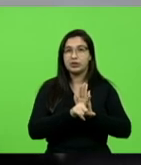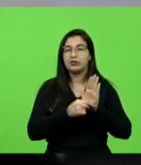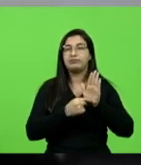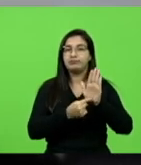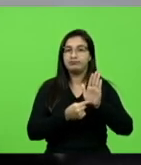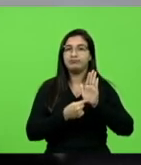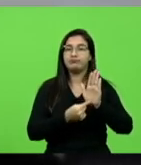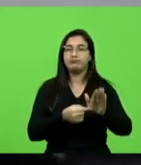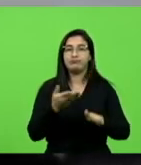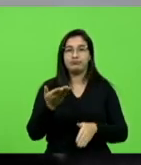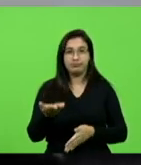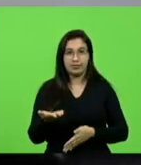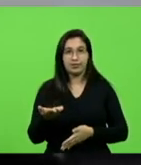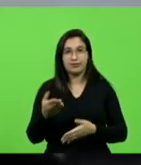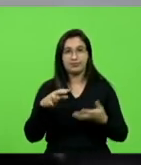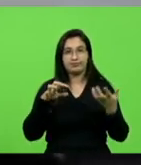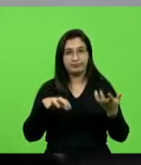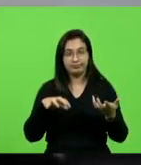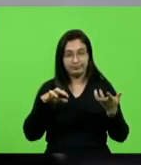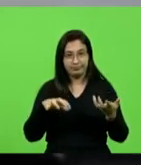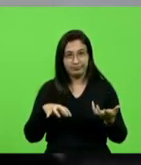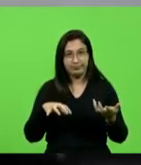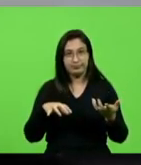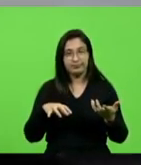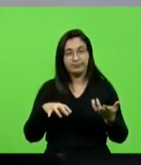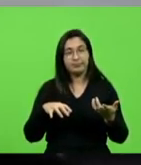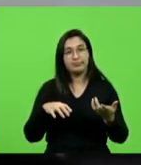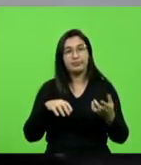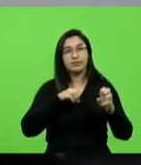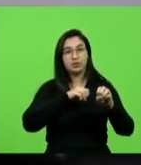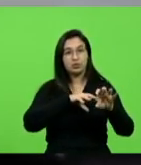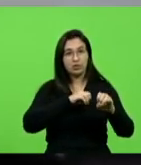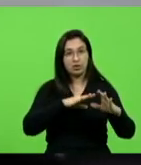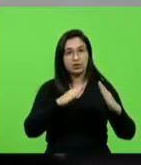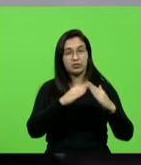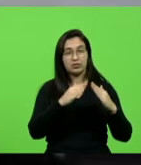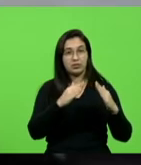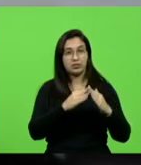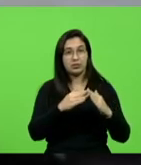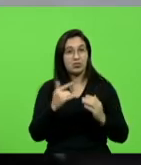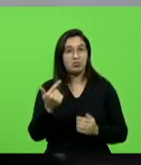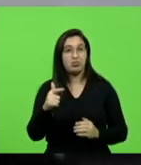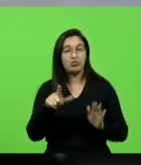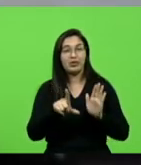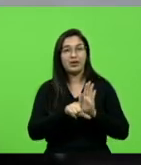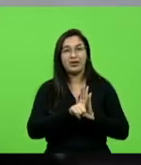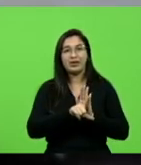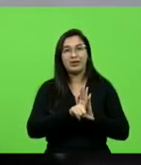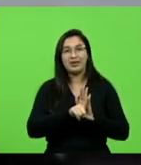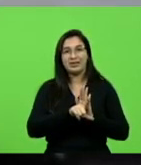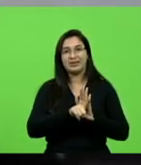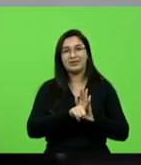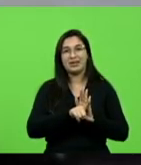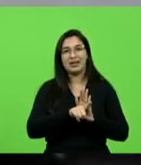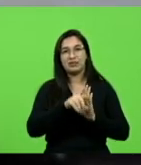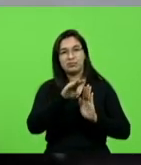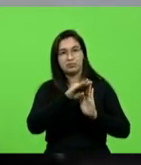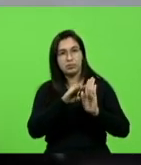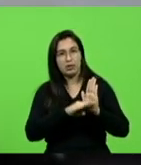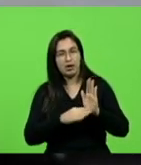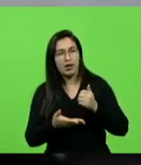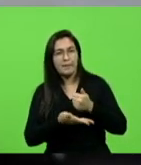Nacional para a educação domiciliar, ainda não há lei que estabeleça as diretrizes básicas para que